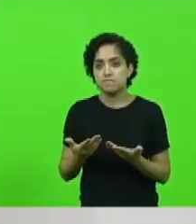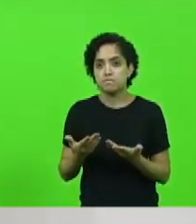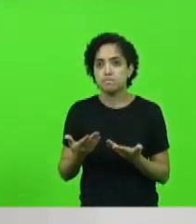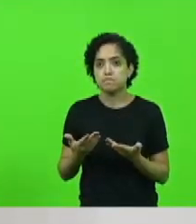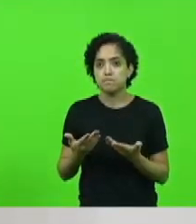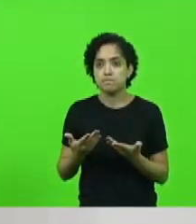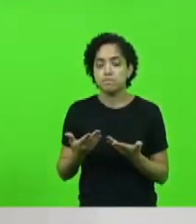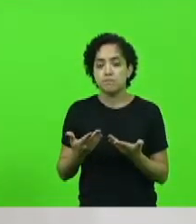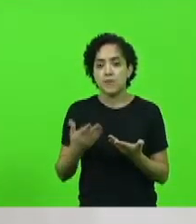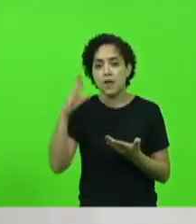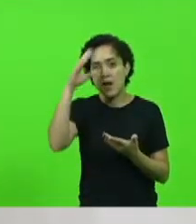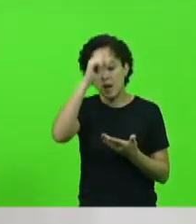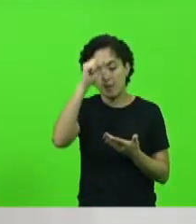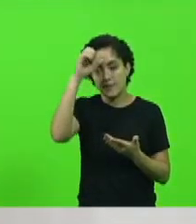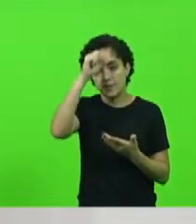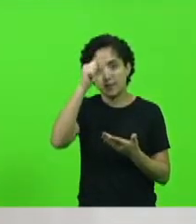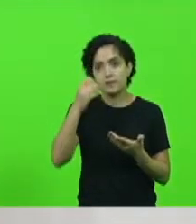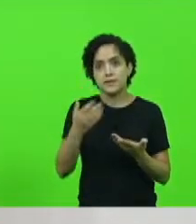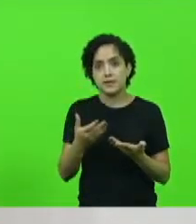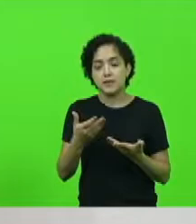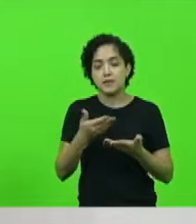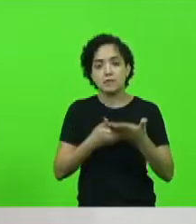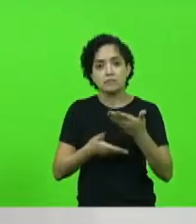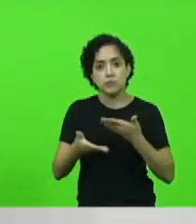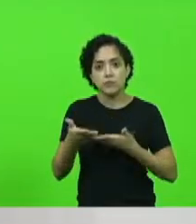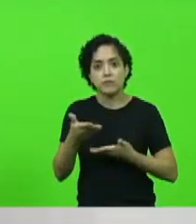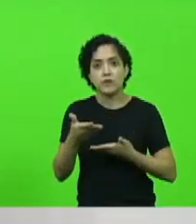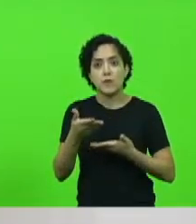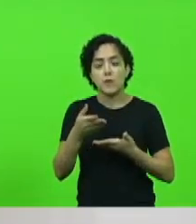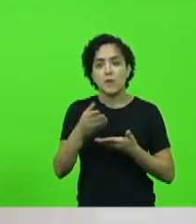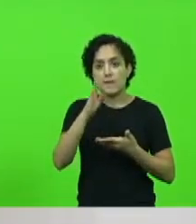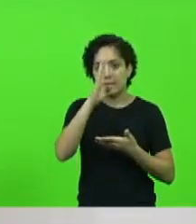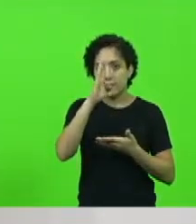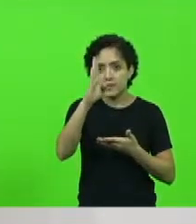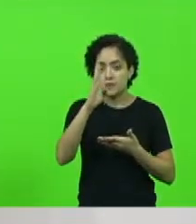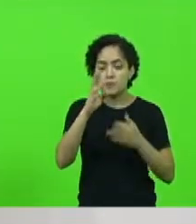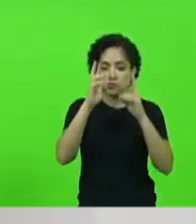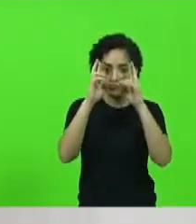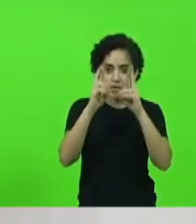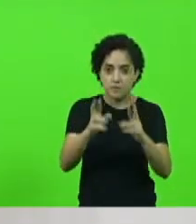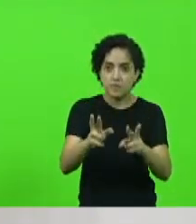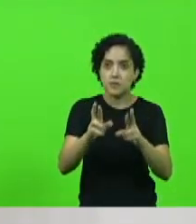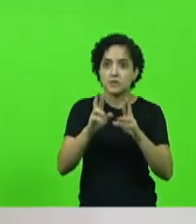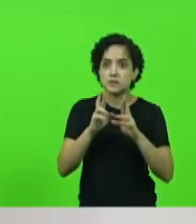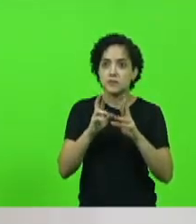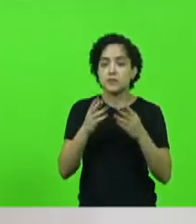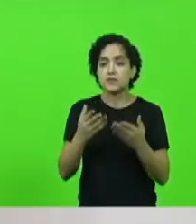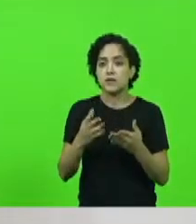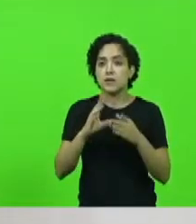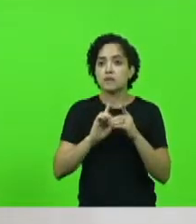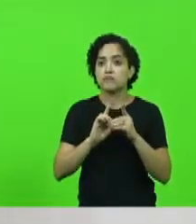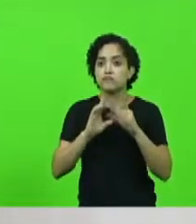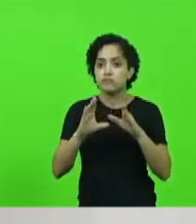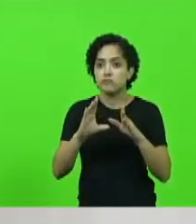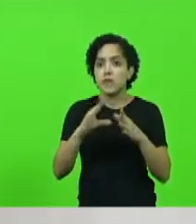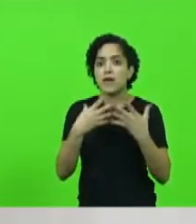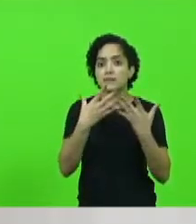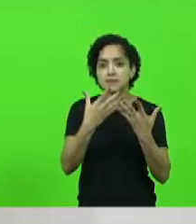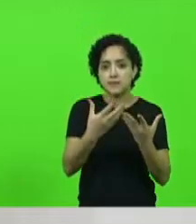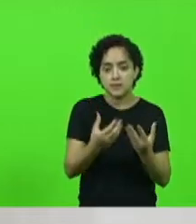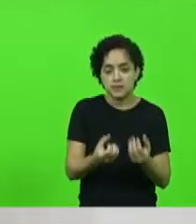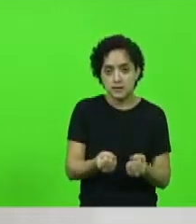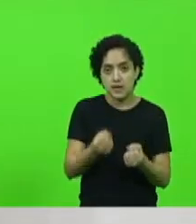que aprender e principalmente se respeitar. A democracia é saber aceitar